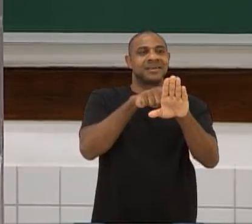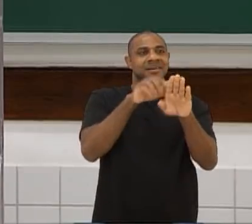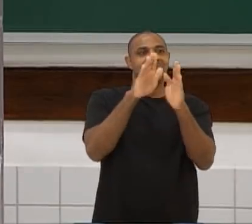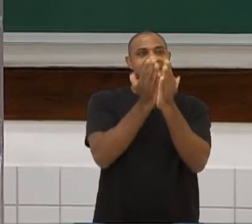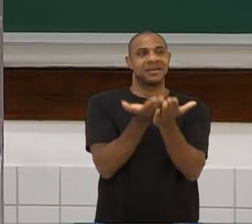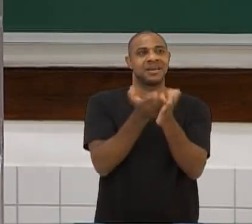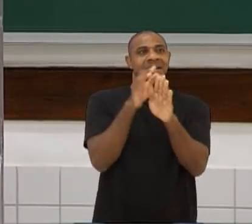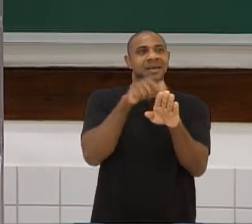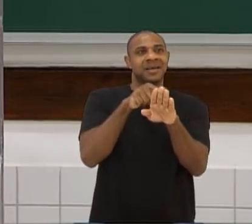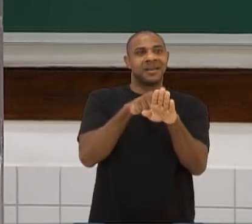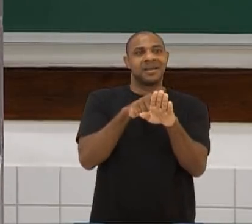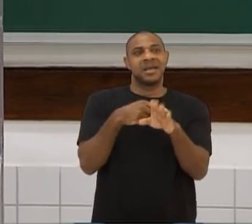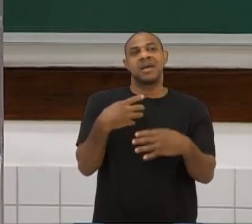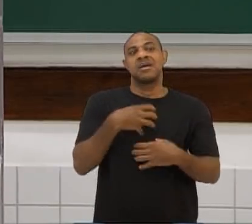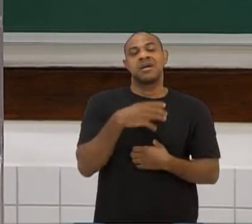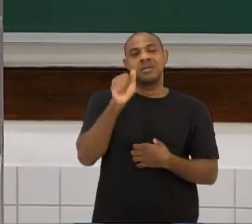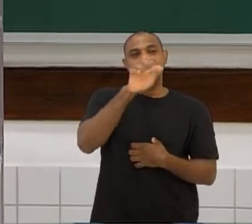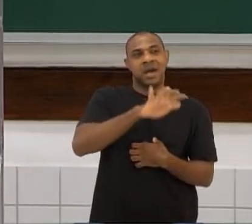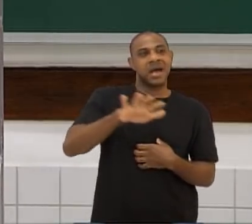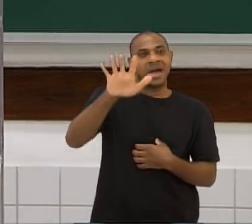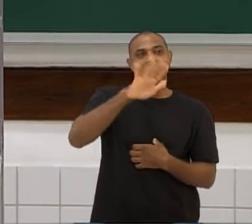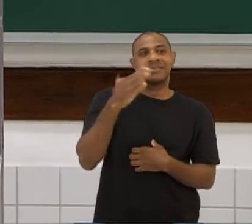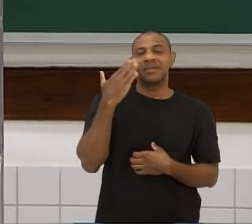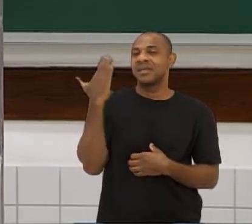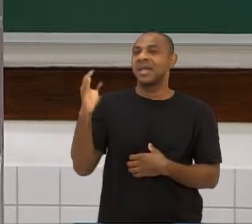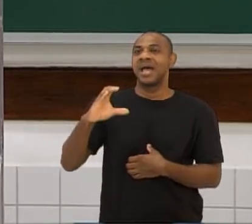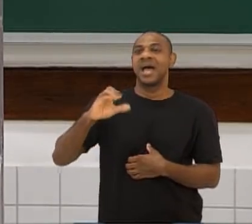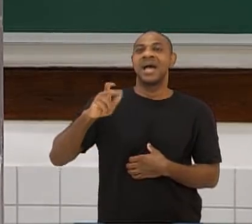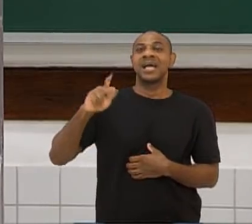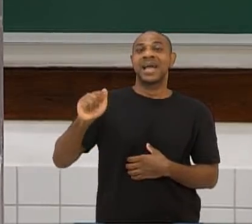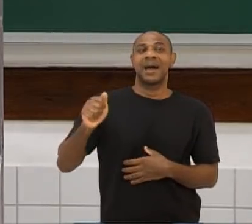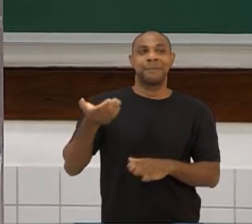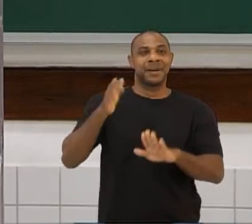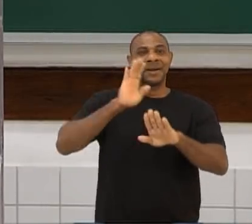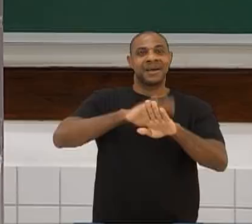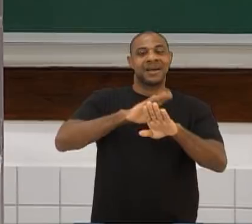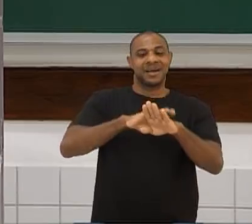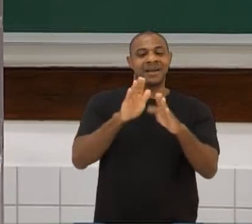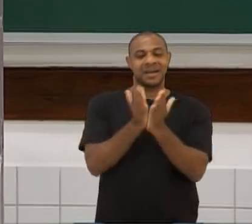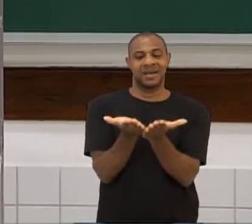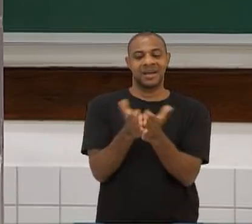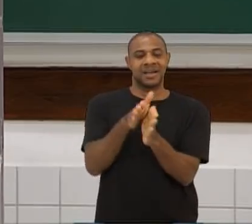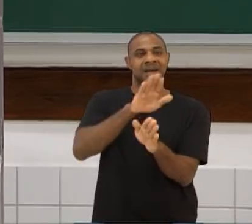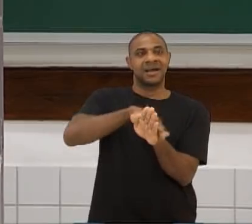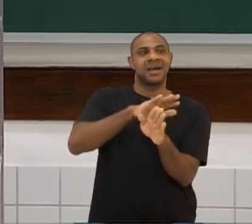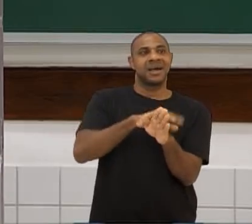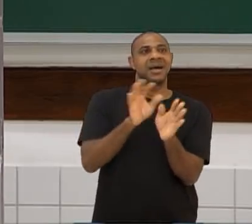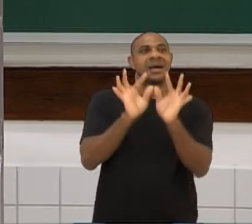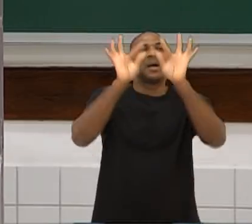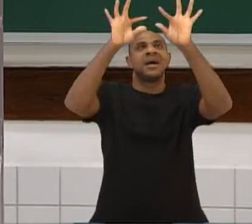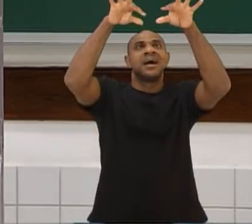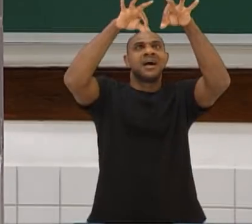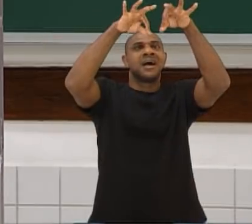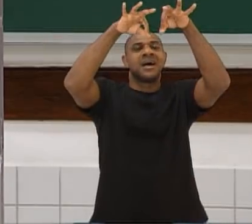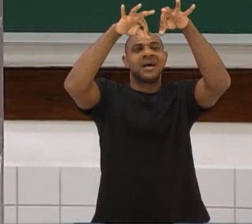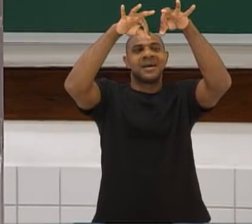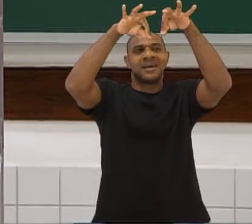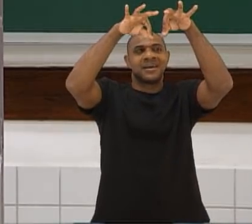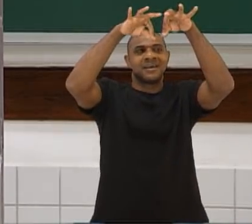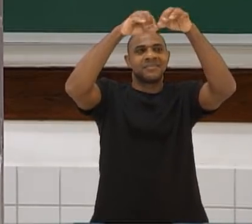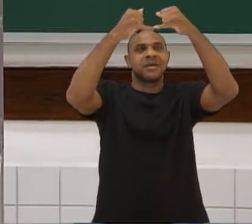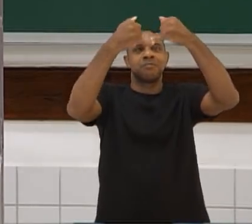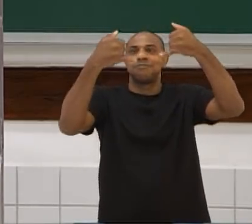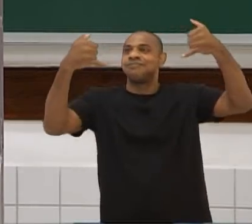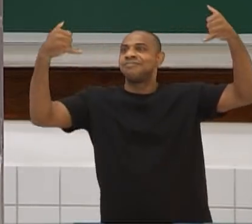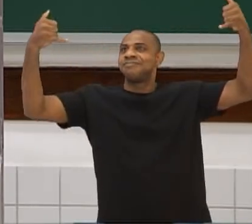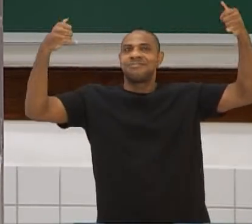engraçado, aí é a xilogravura, ó. Com capas de xilogravura que ficam penduradas em barbantes ou cordas. Então,